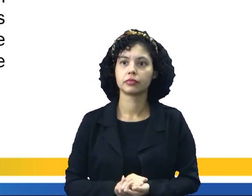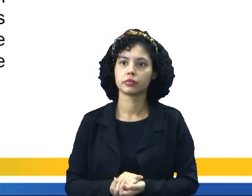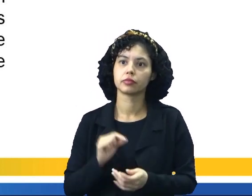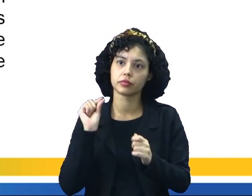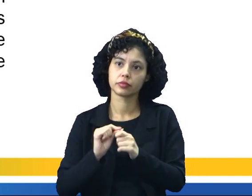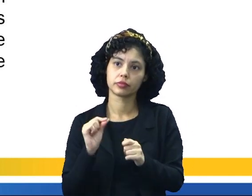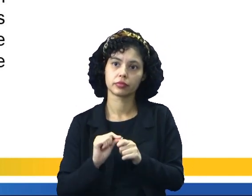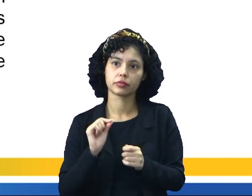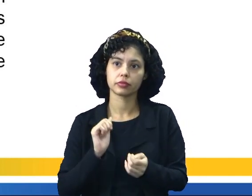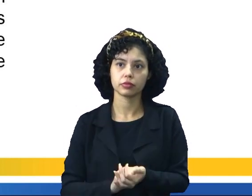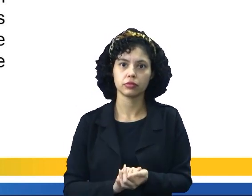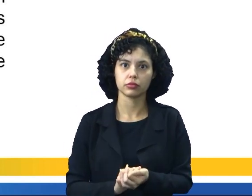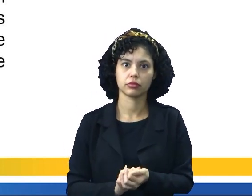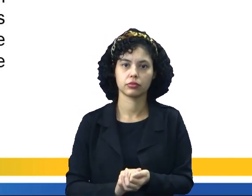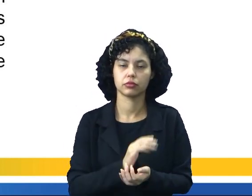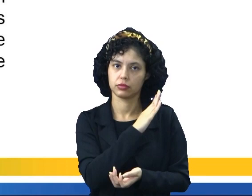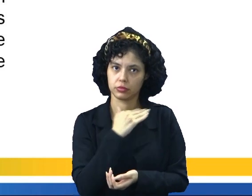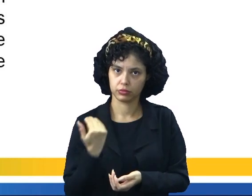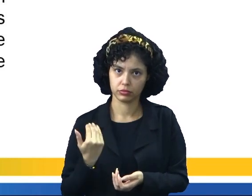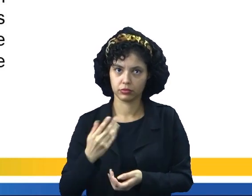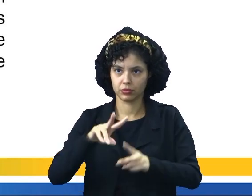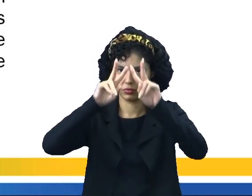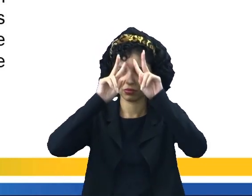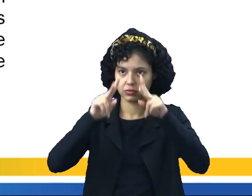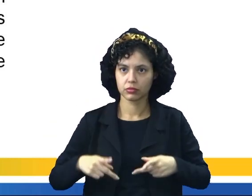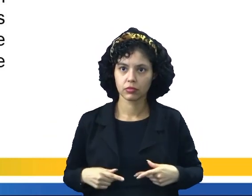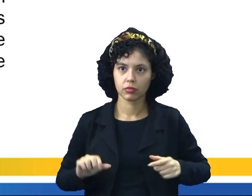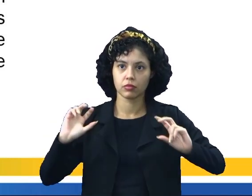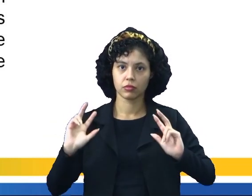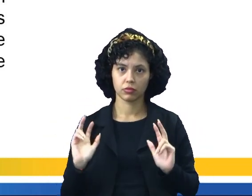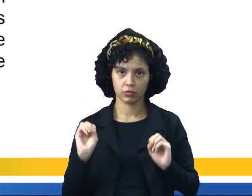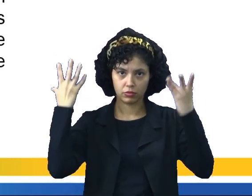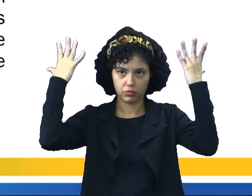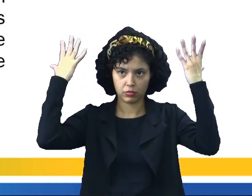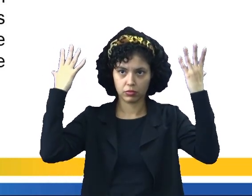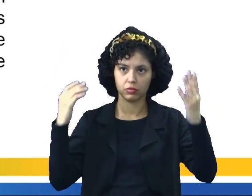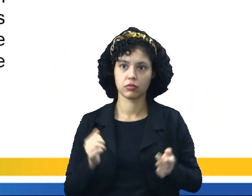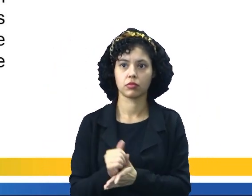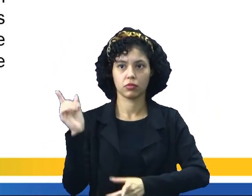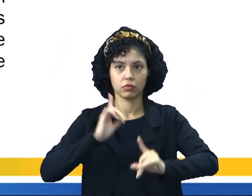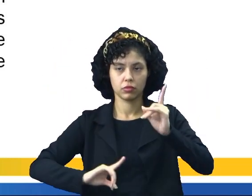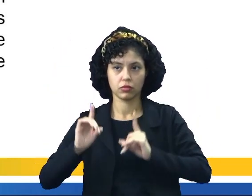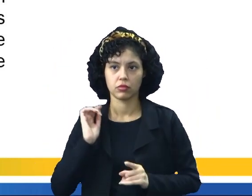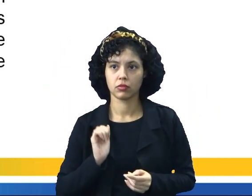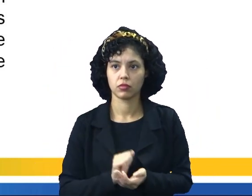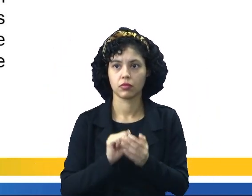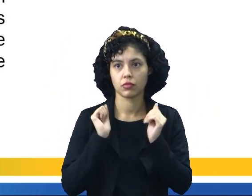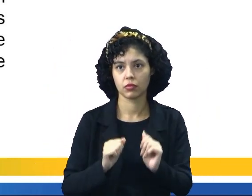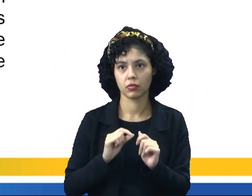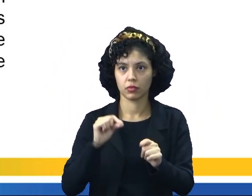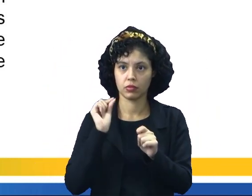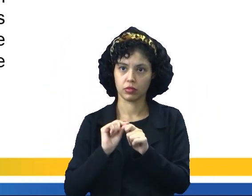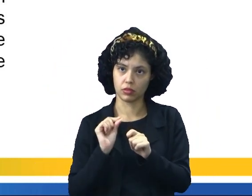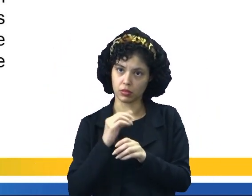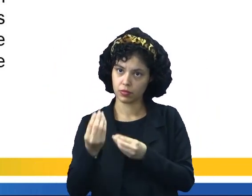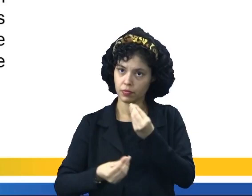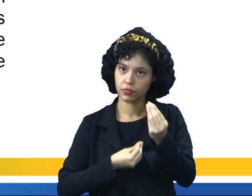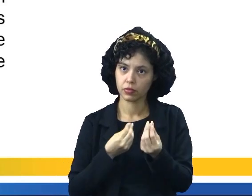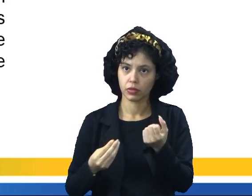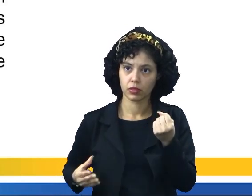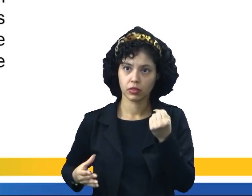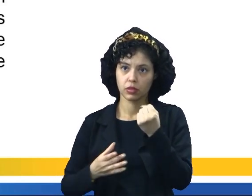maias, eram realizados sacrifícios humanos em homenagem aos deuses. Esses sacrifícios poderiam ser realizados